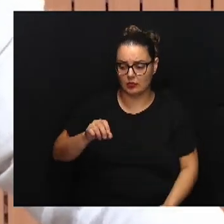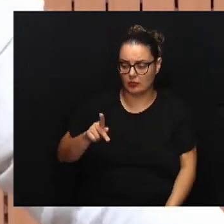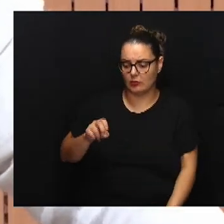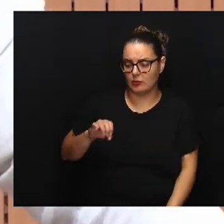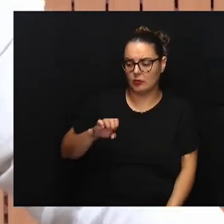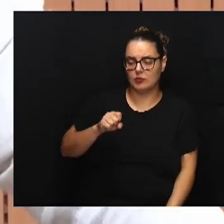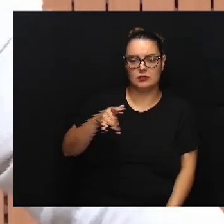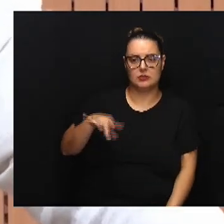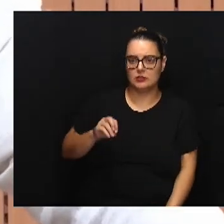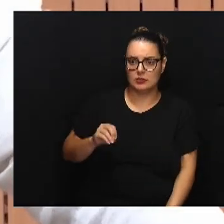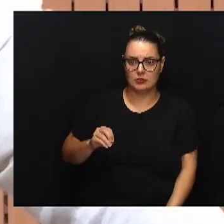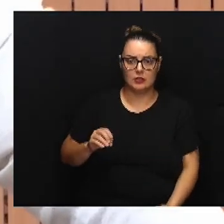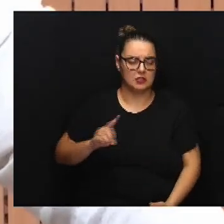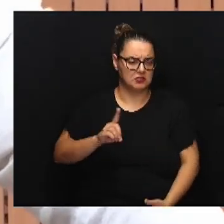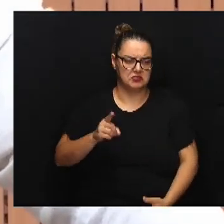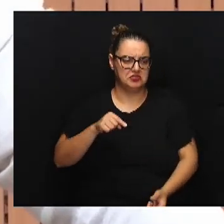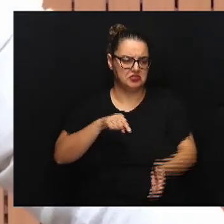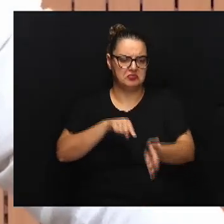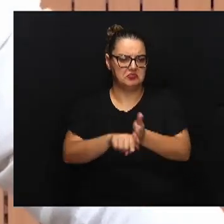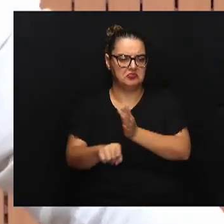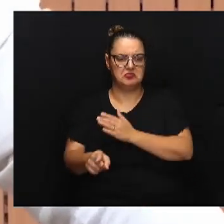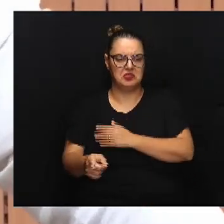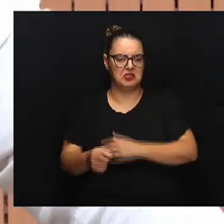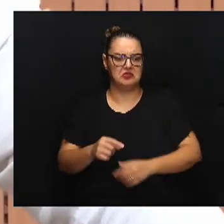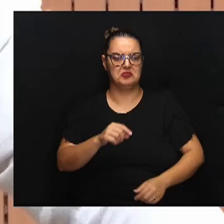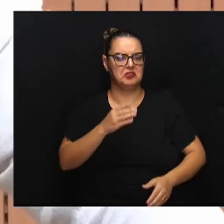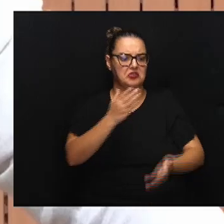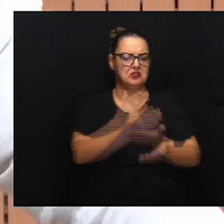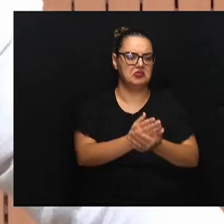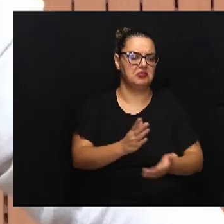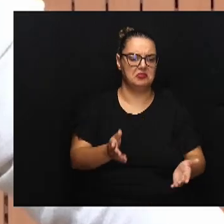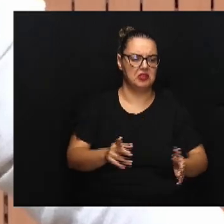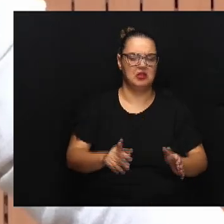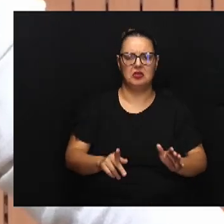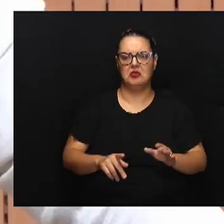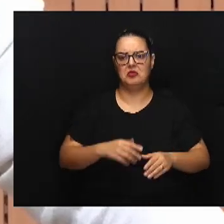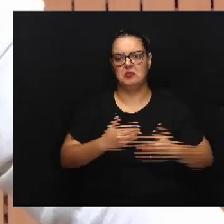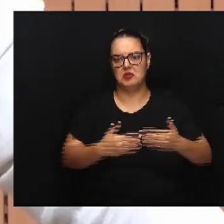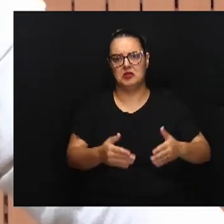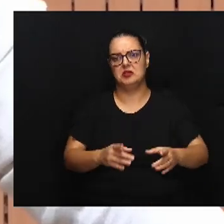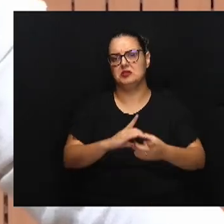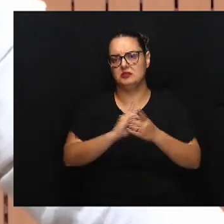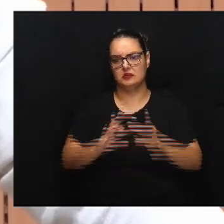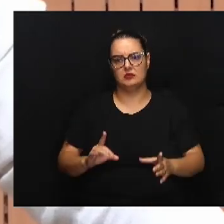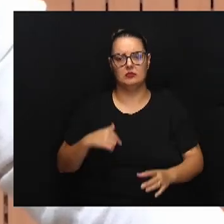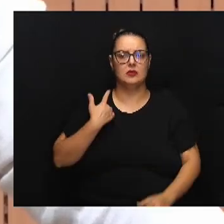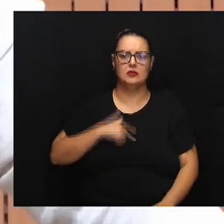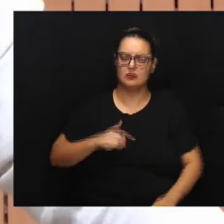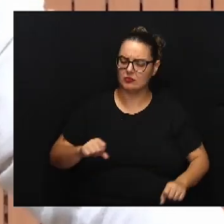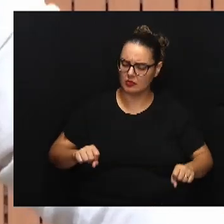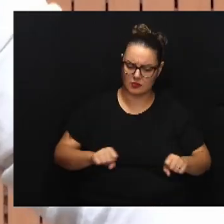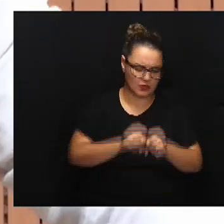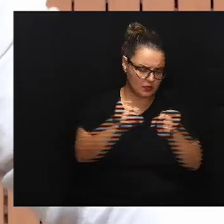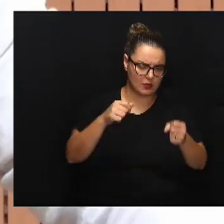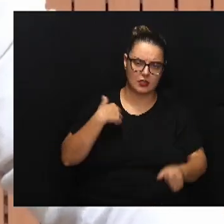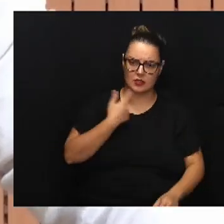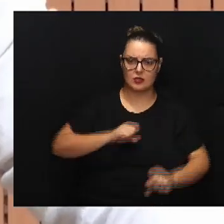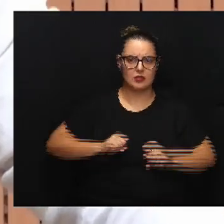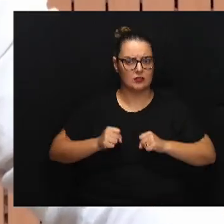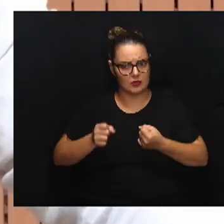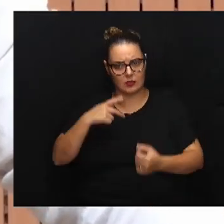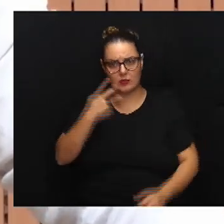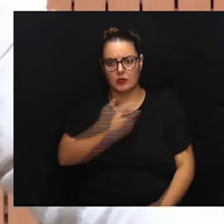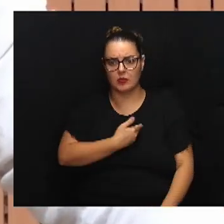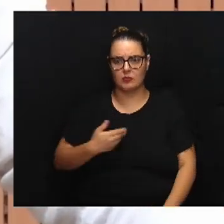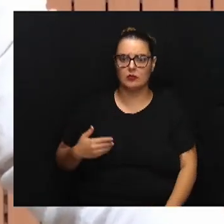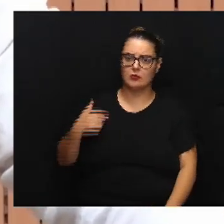questionando o processo democrático, mas nós vamos derrotá-lo porque estamos preparados para defender uma política pública que, para nós,